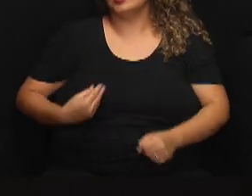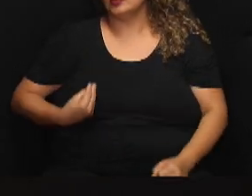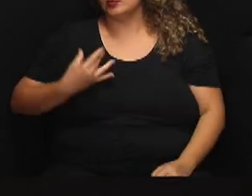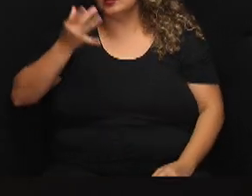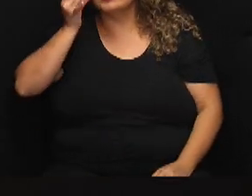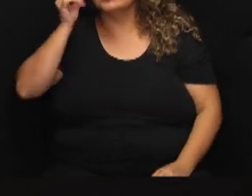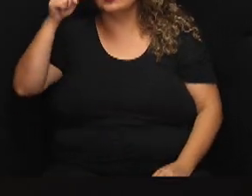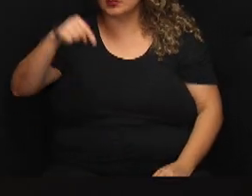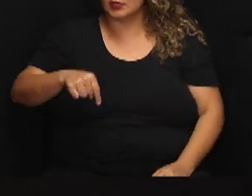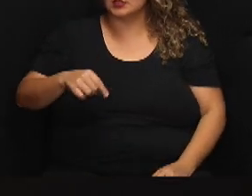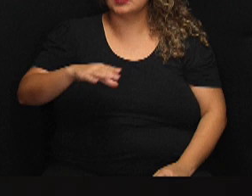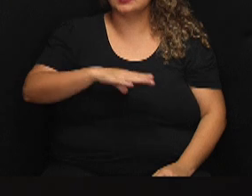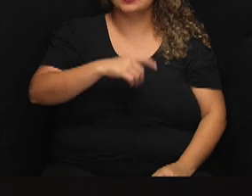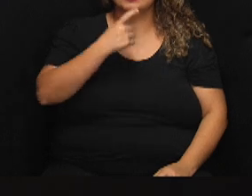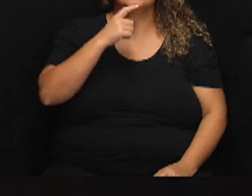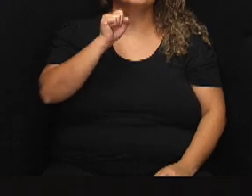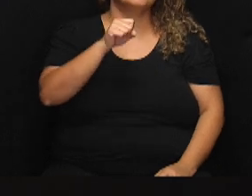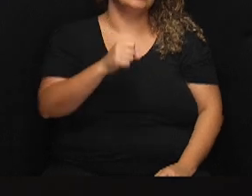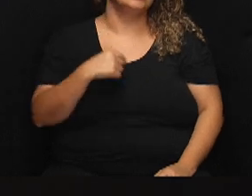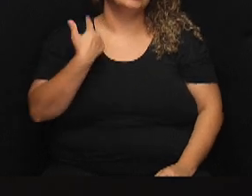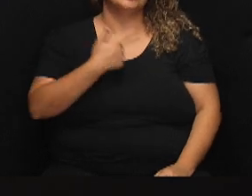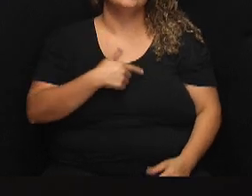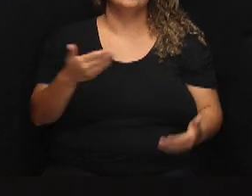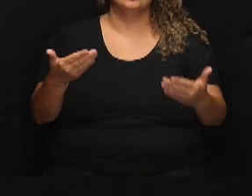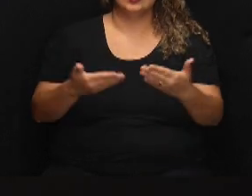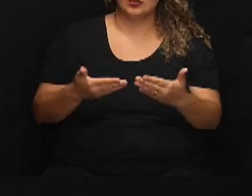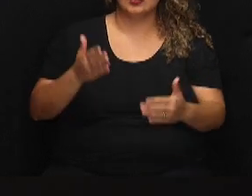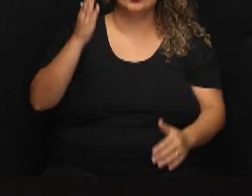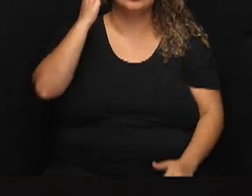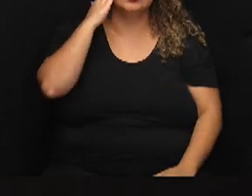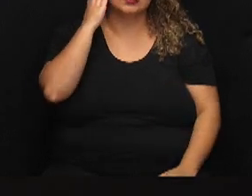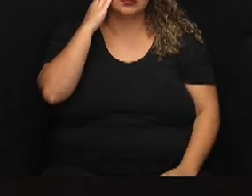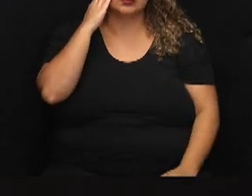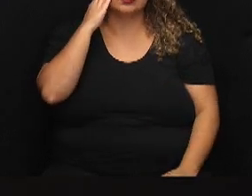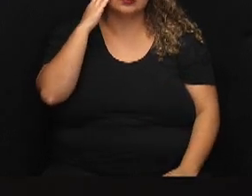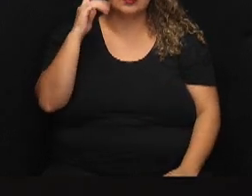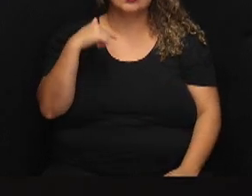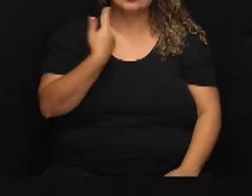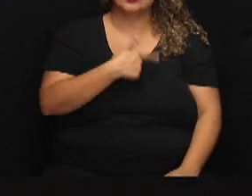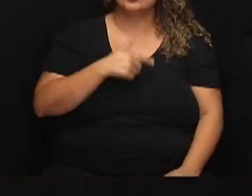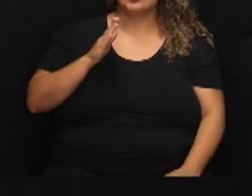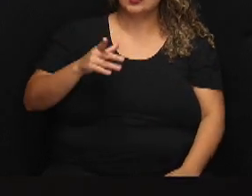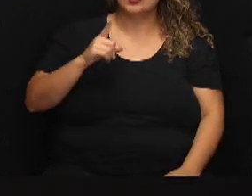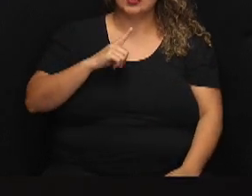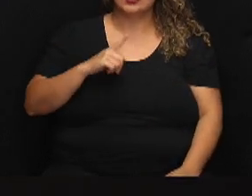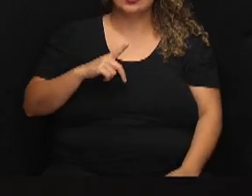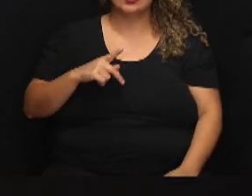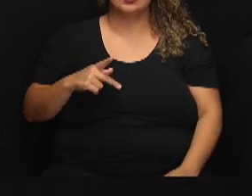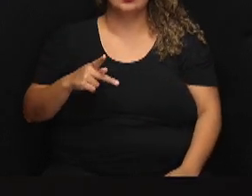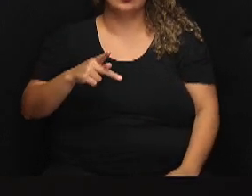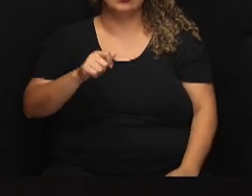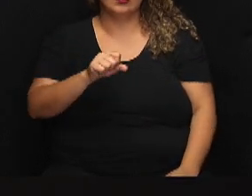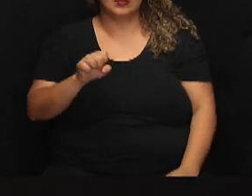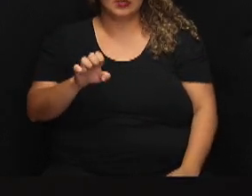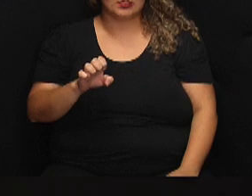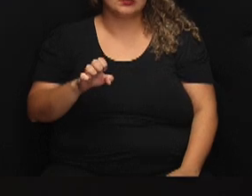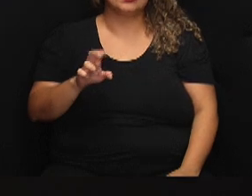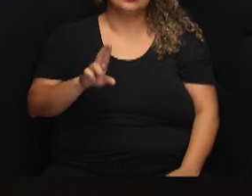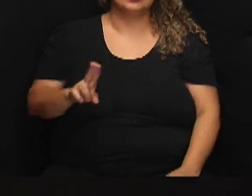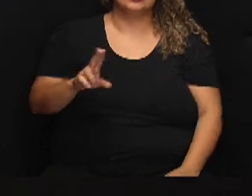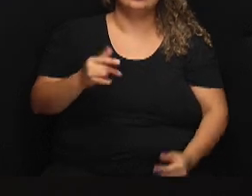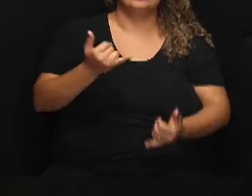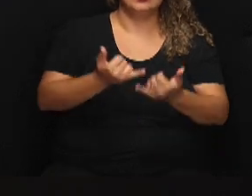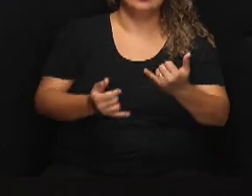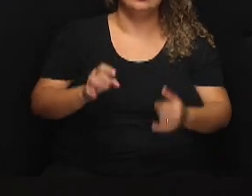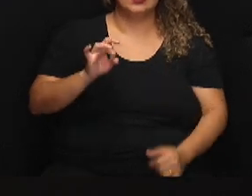na cidade de Campinas. Isso mesmo, a gente hoje sabe que a gente já tem o passe universitário que paga metade, mas é somente